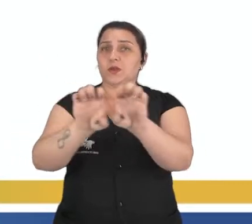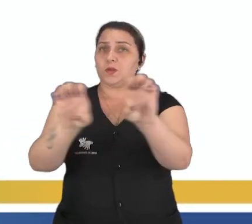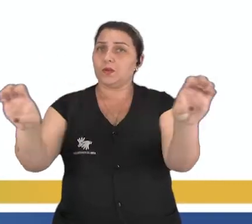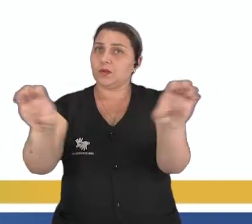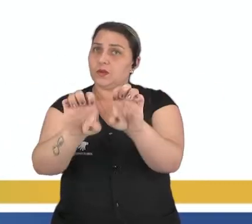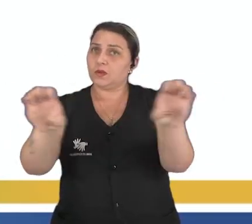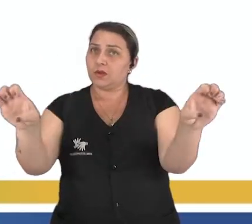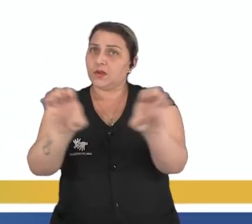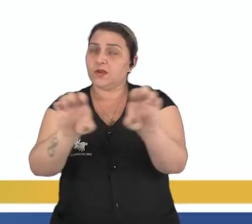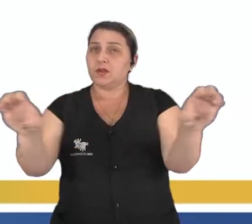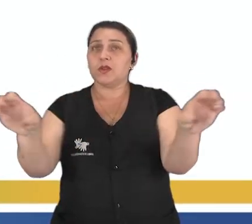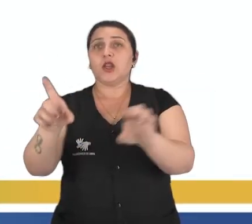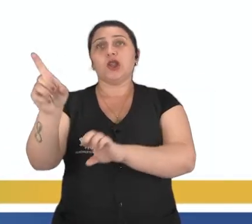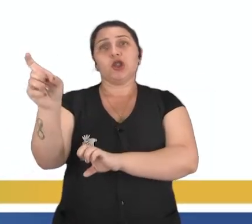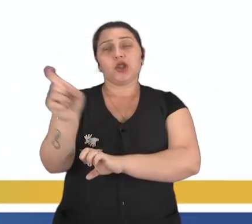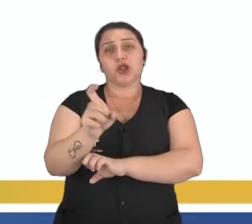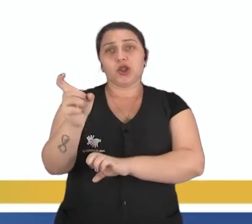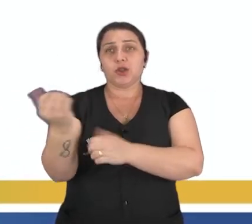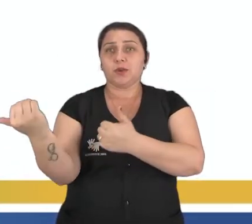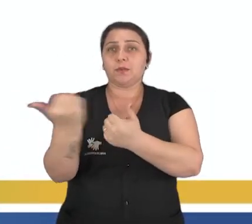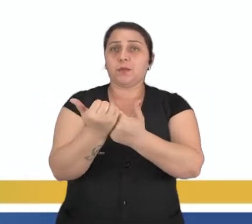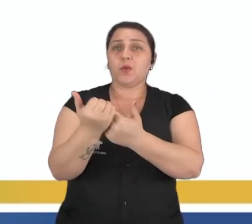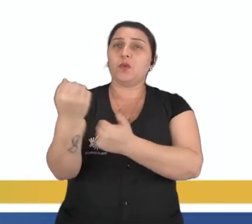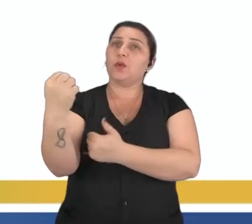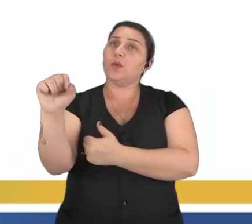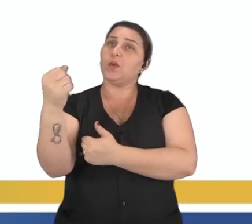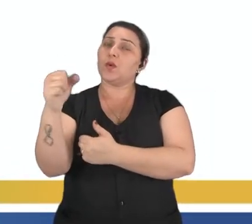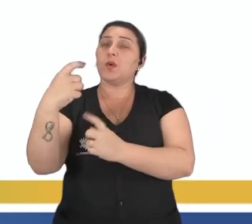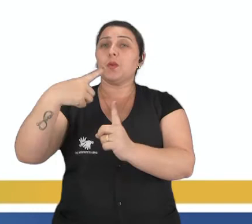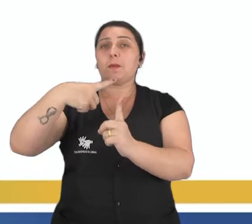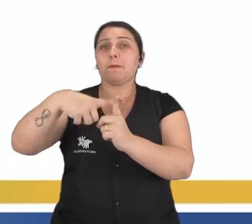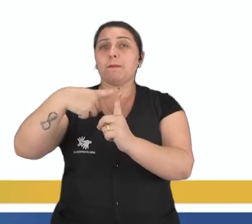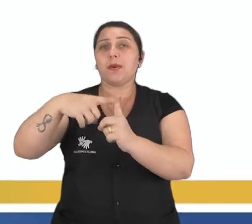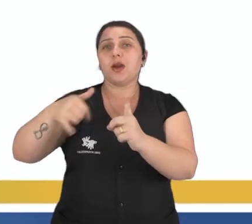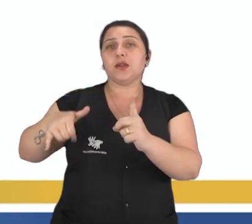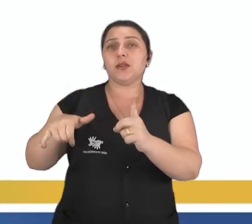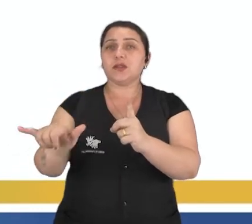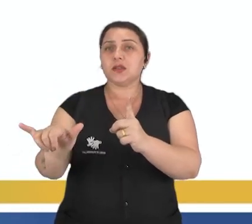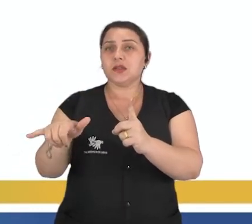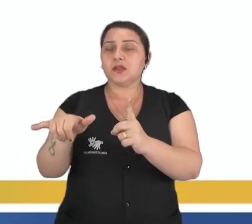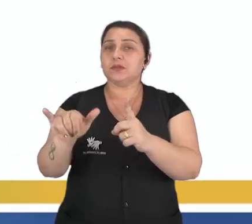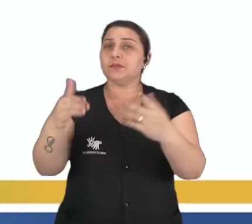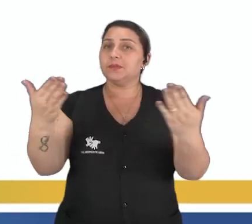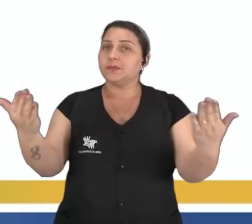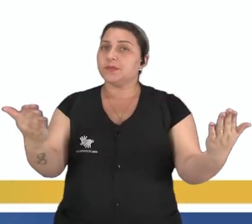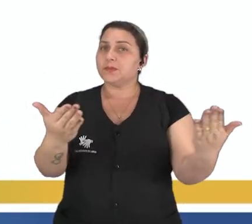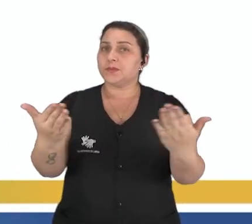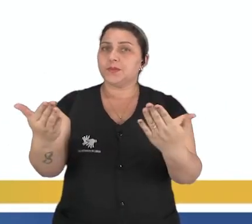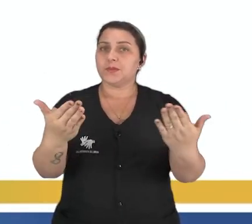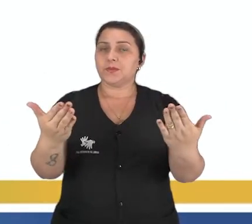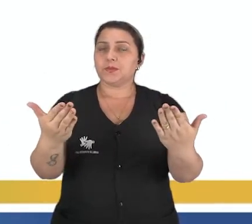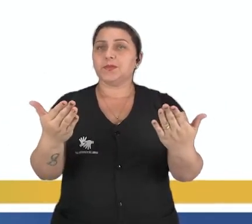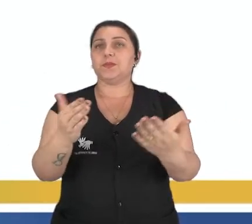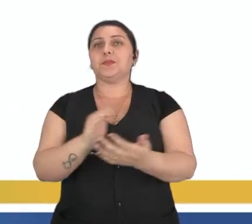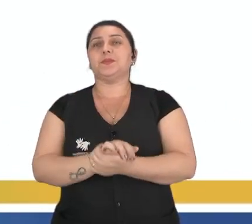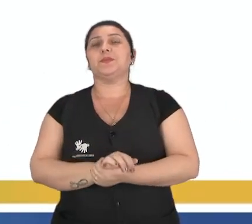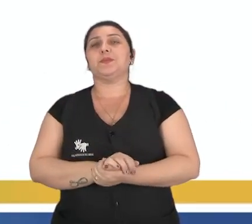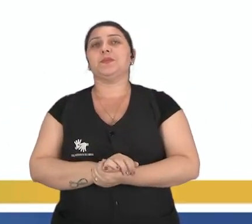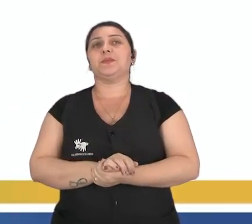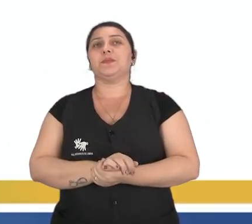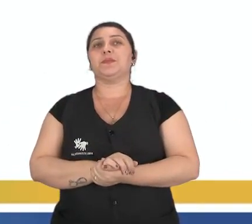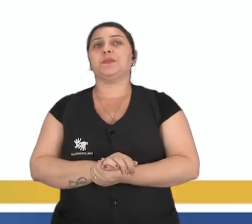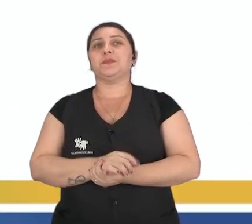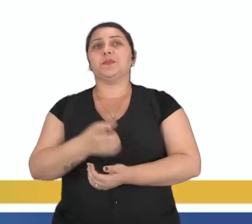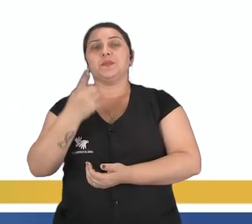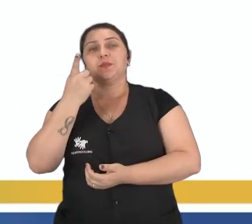y, e vou substituir na segunda equação. No lugar do x, eu vou pôr 8 mais y. Olha